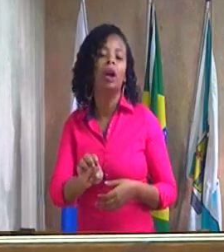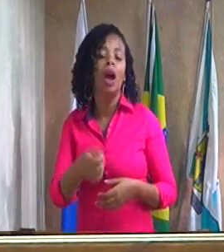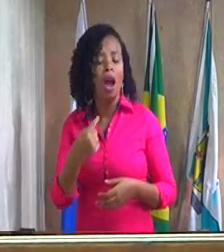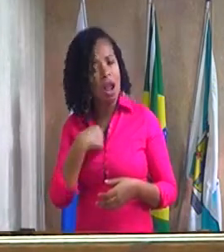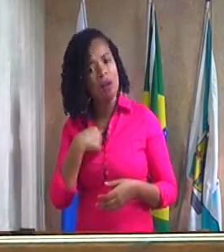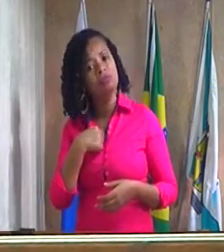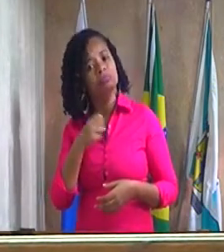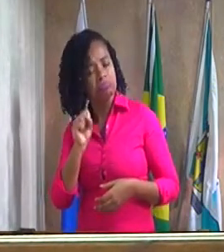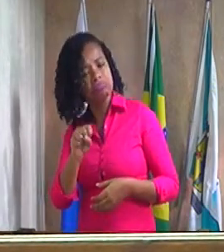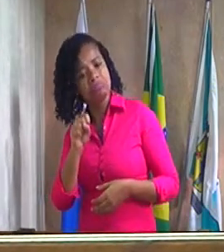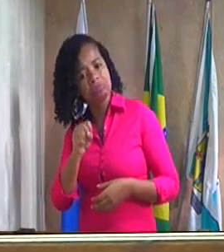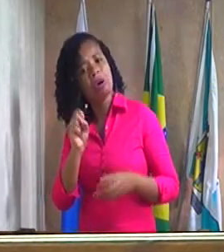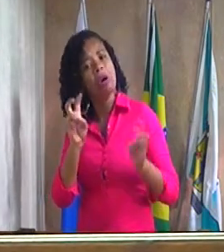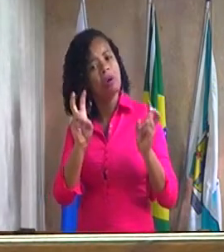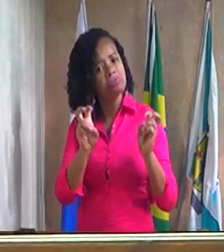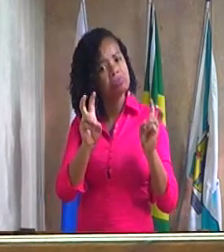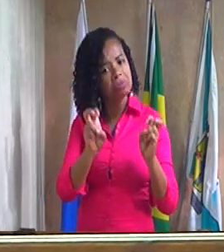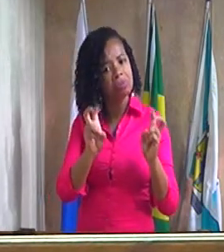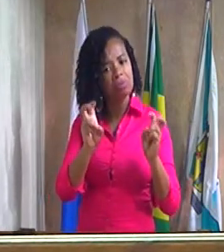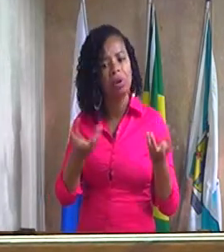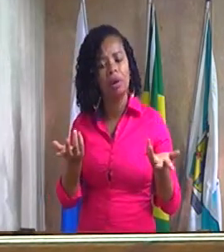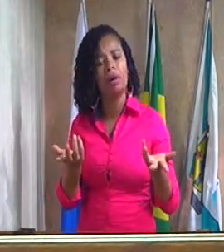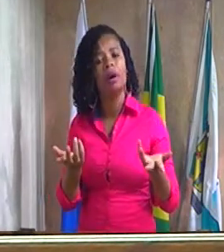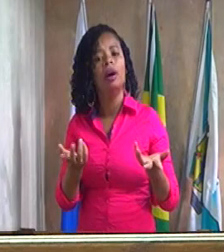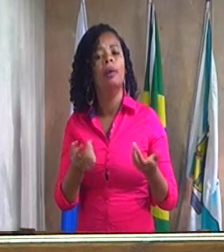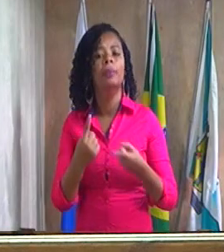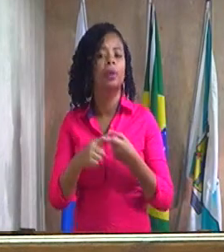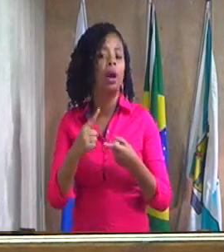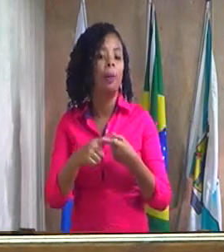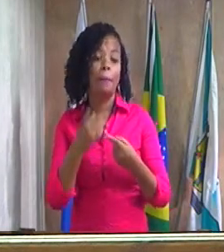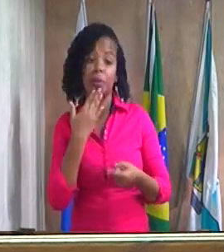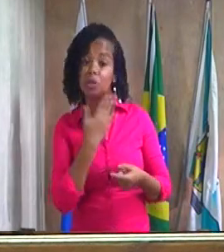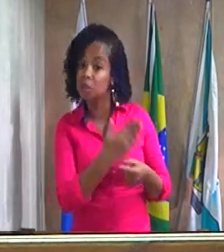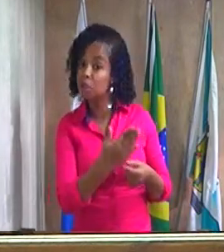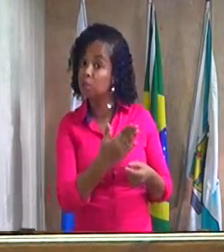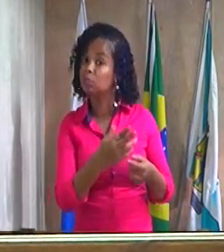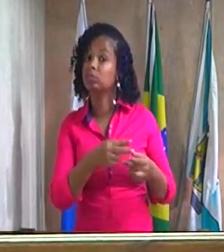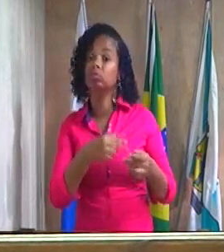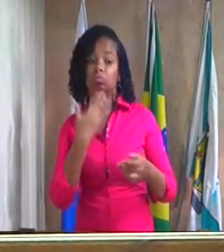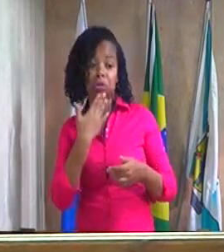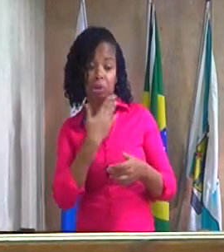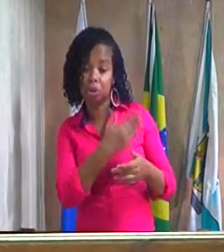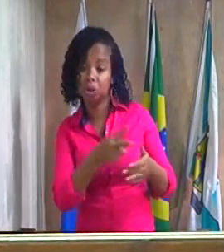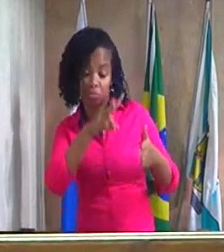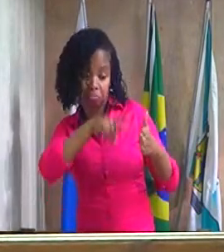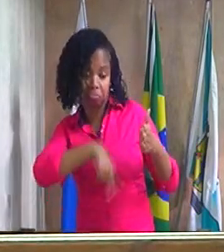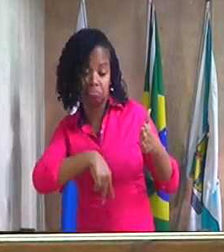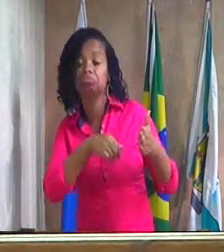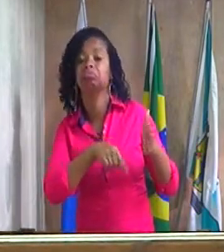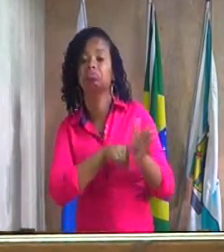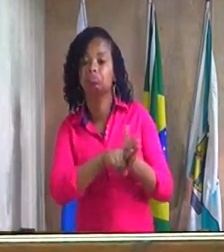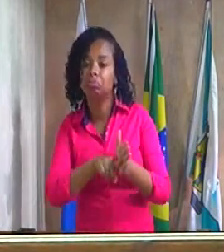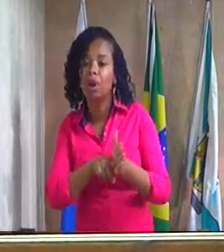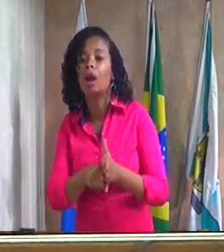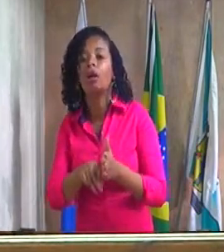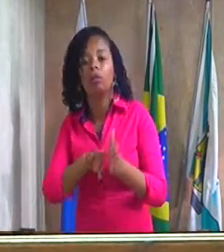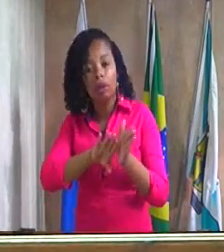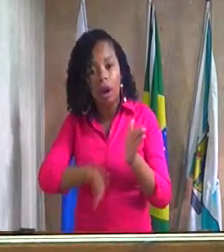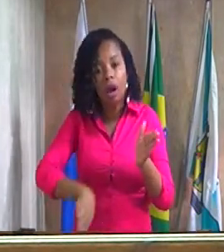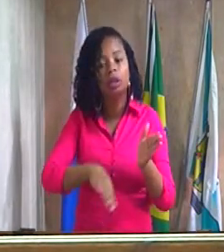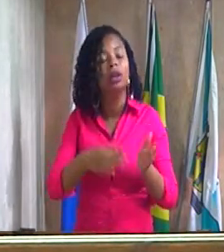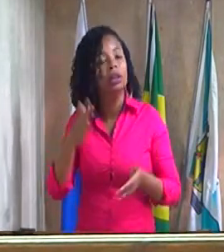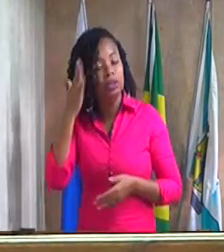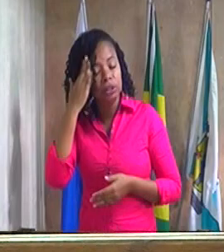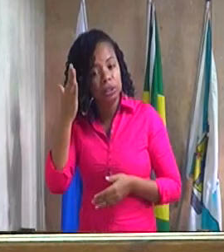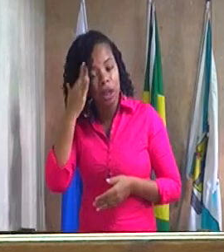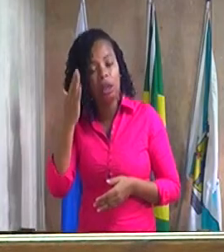Tá? A matéria, não ao pedido de vista, mas entendo, compreendo, respeito o